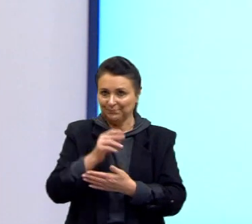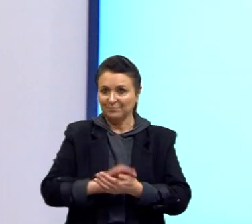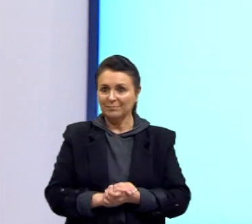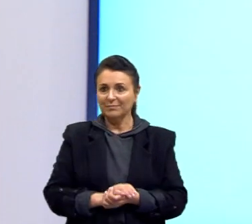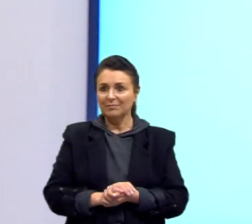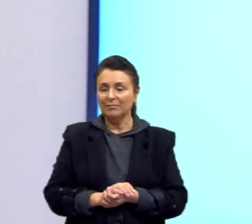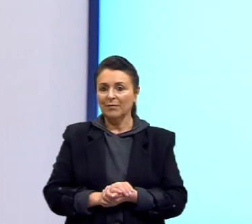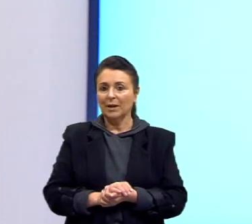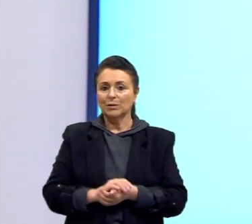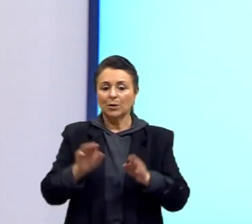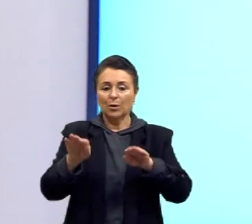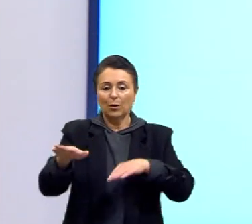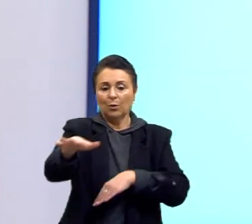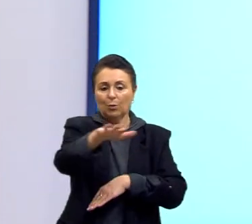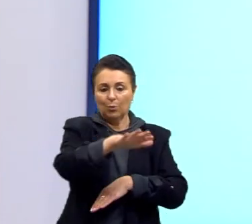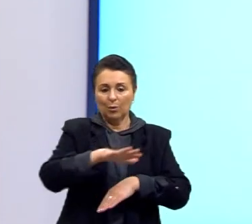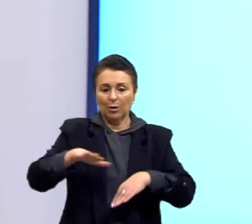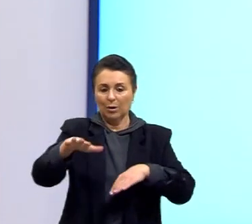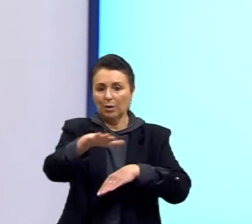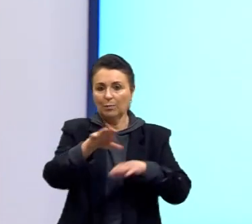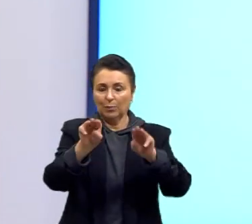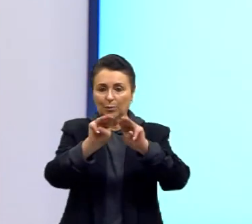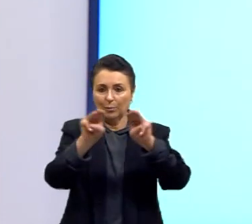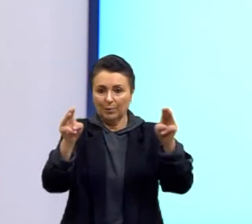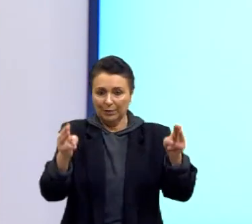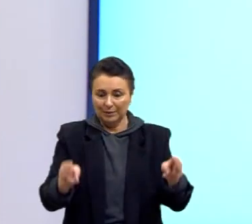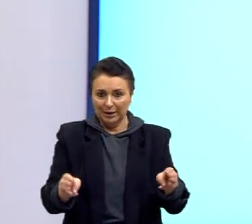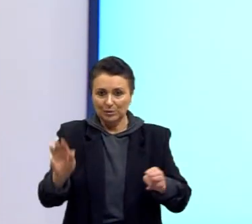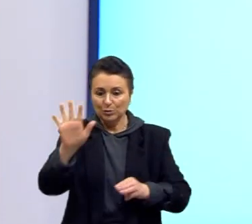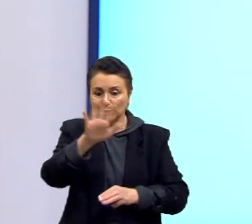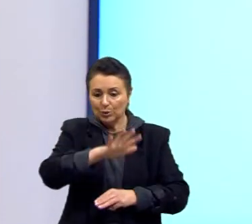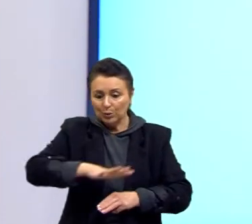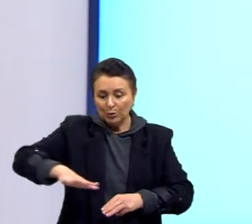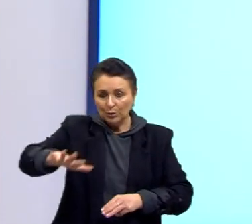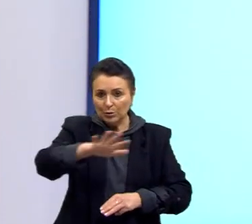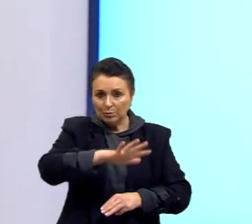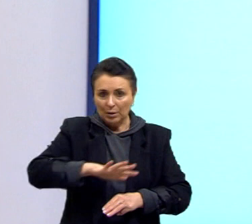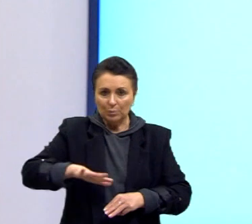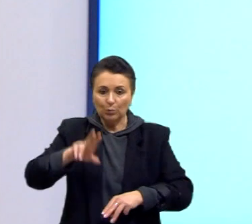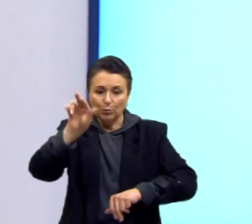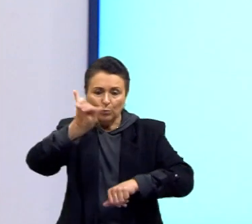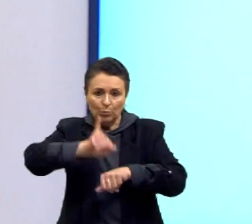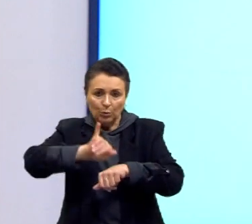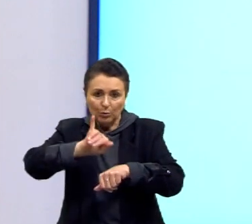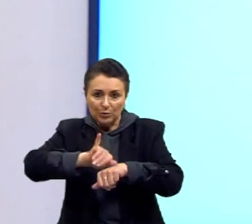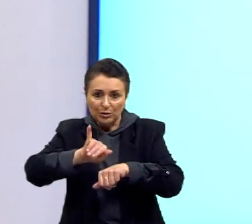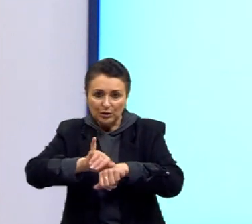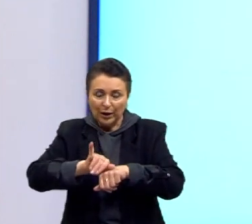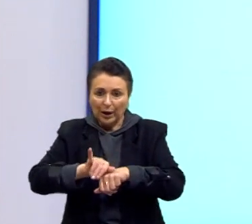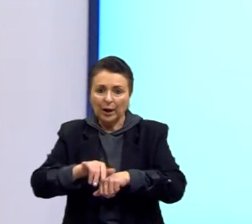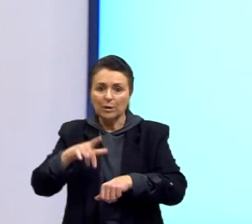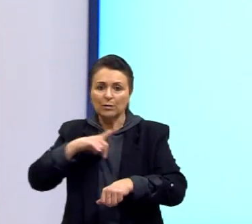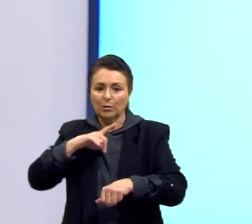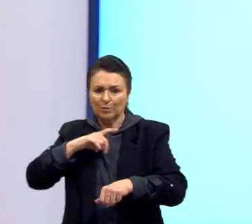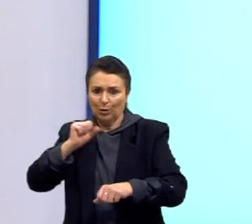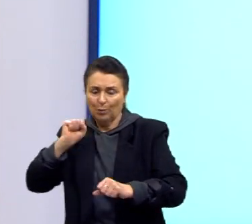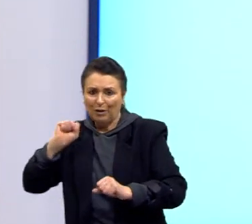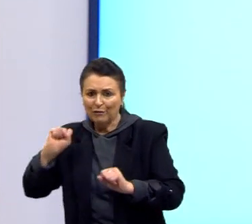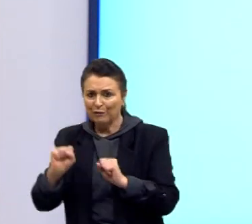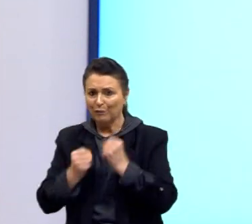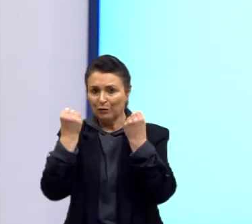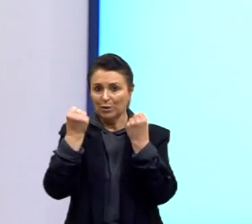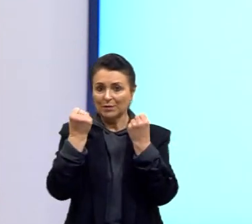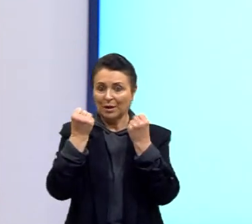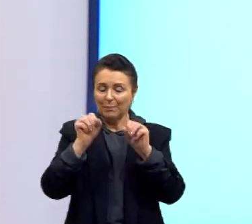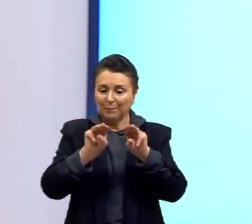Tá bom então o campo magnético essa região do espaço né onde um pequeno corpo de prova fica sujeita a uma força de